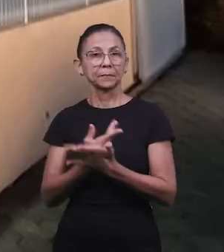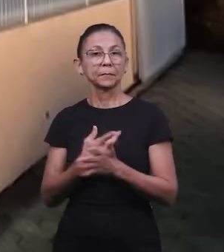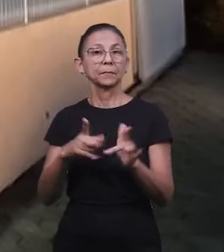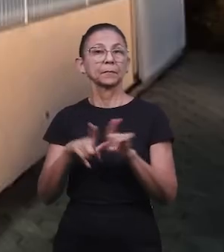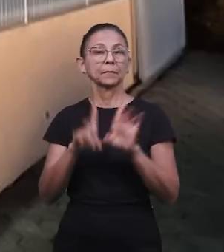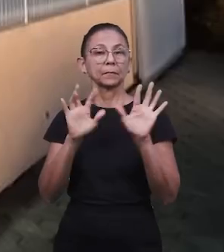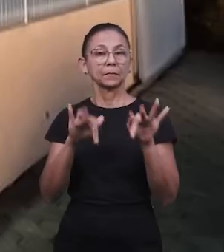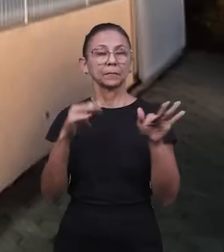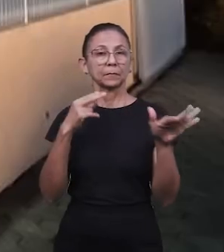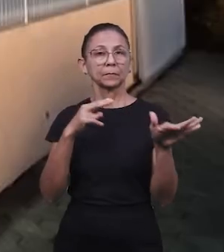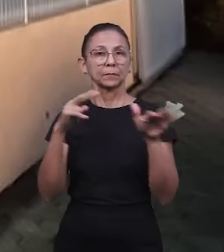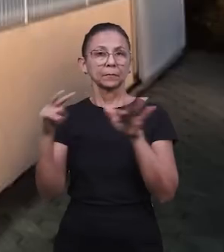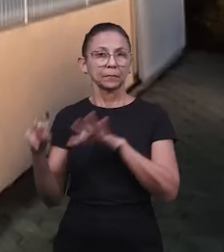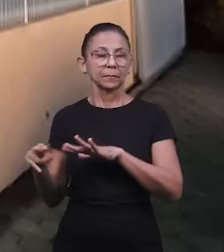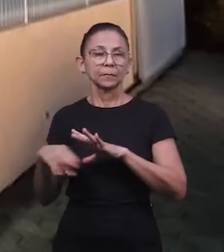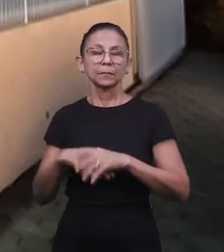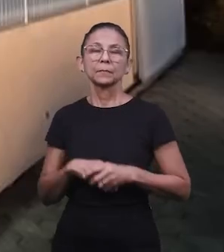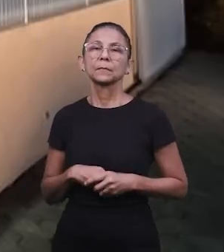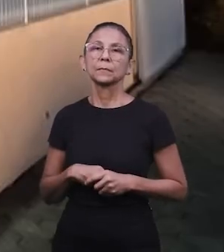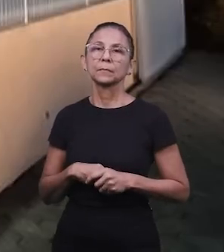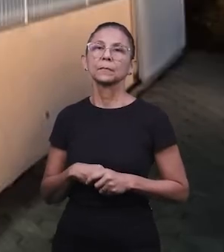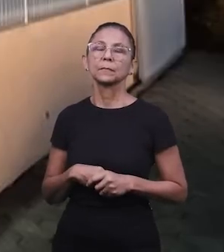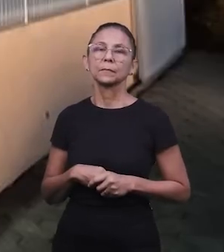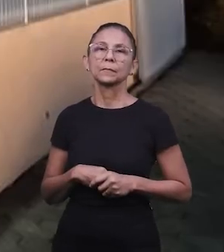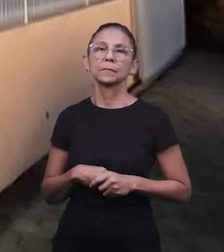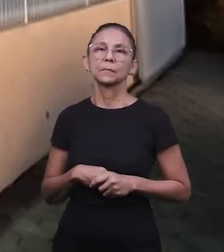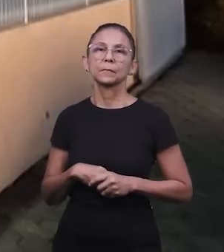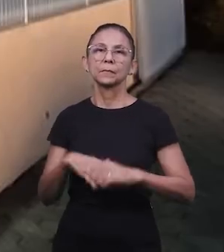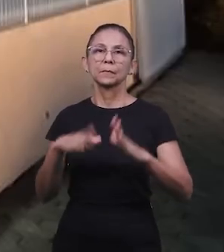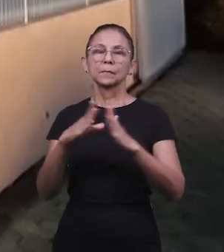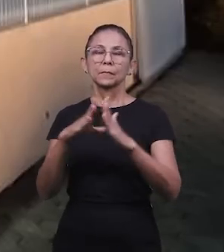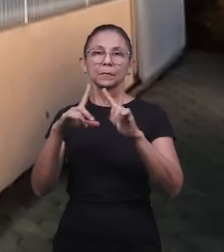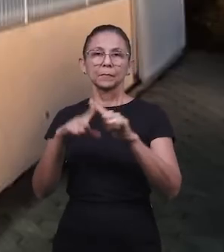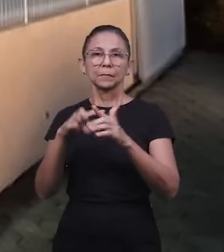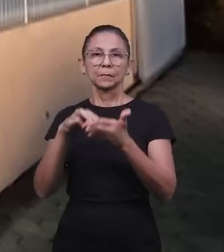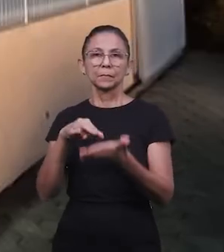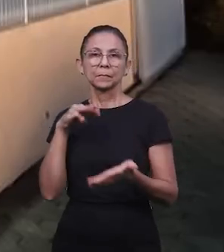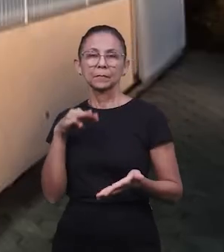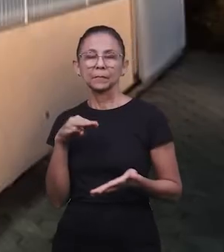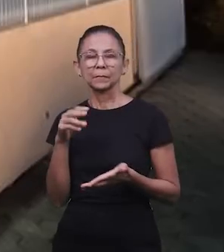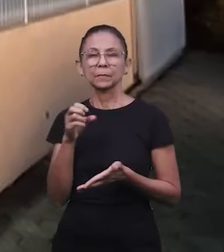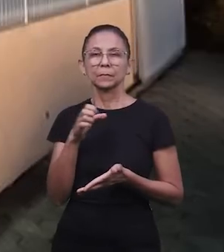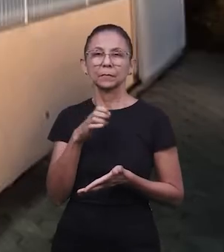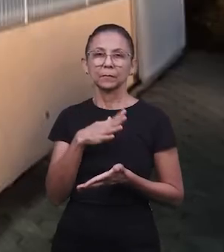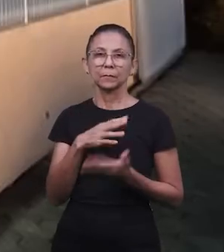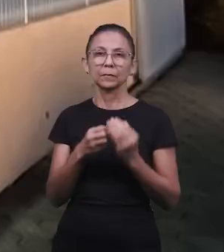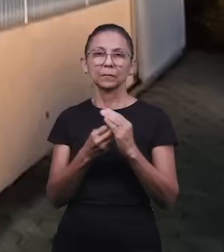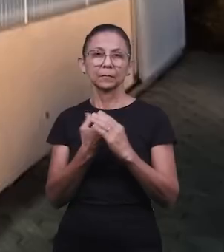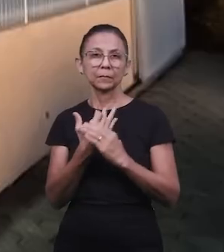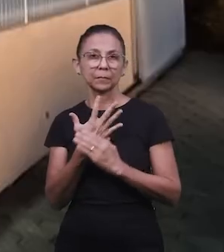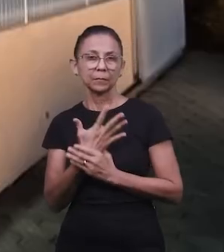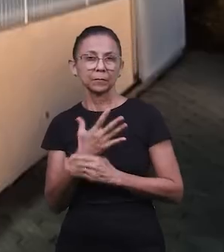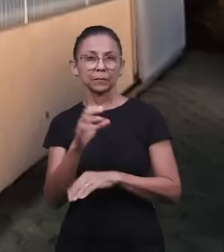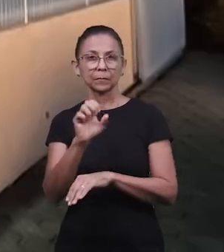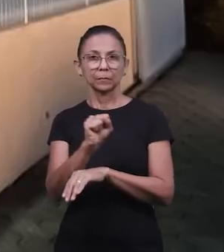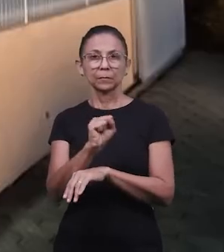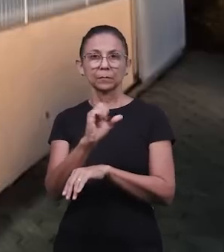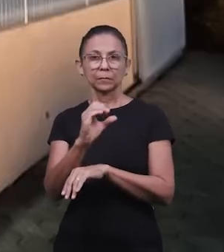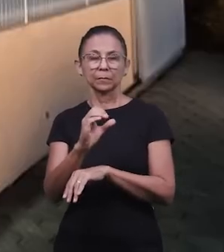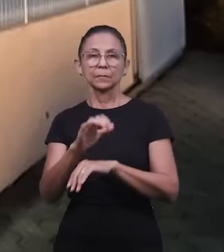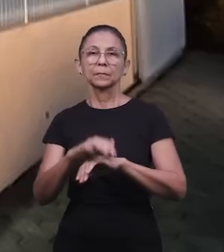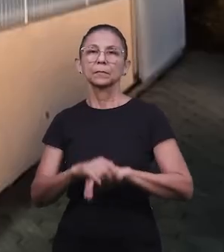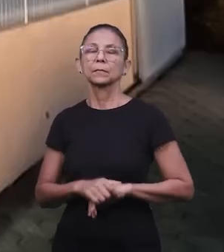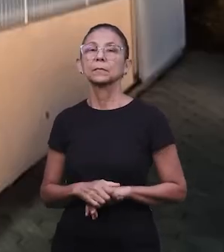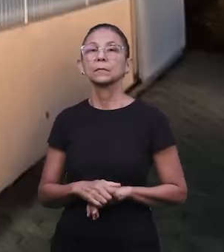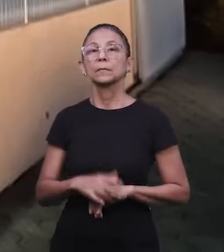Neste final de semana foi realizado a consagração da igreja em Bom Retiro, em Santa Catarina,